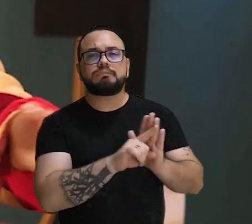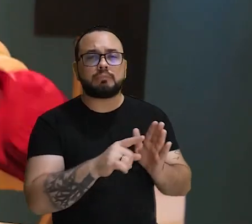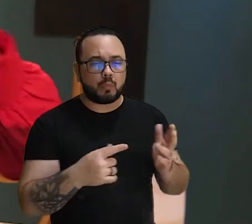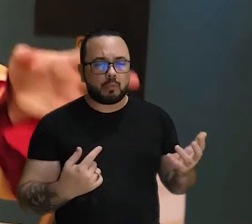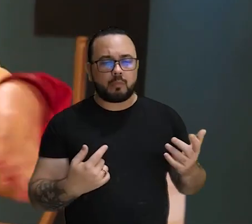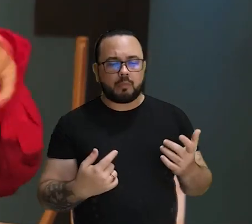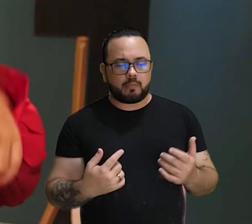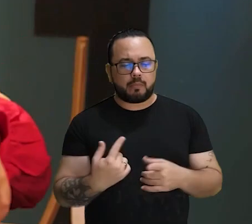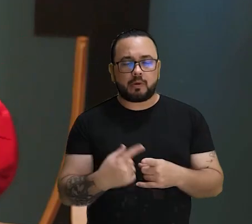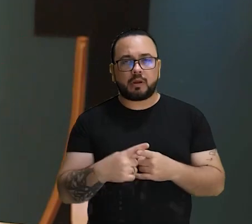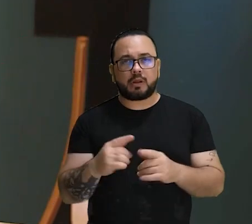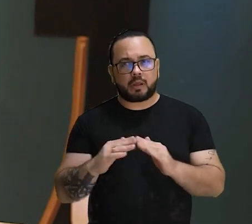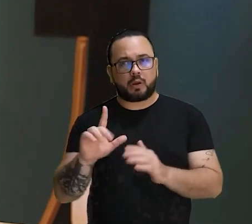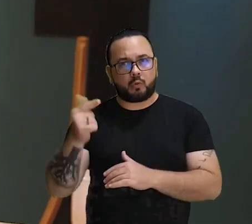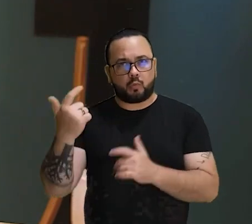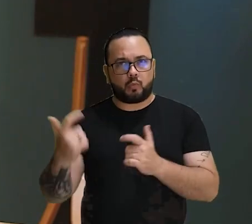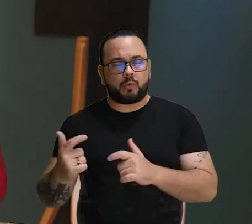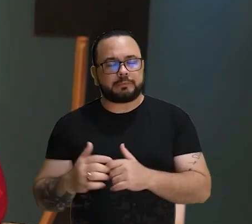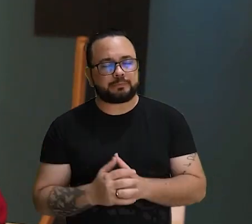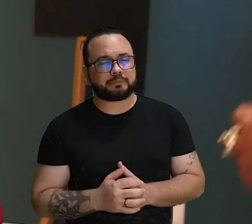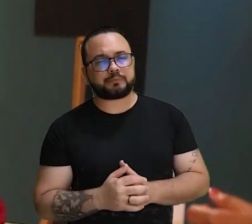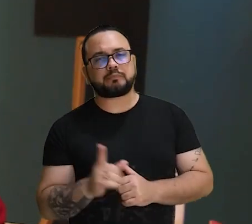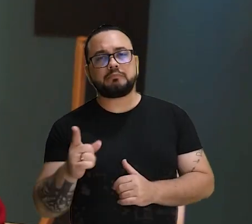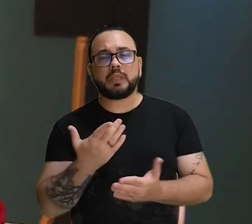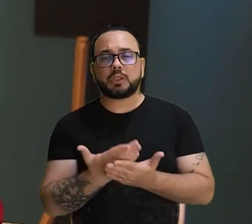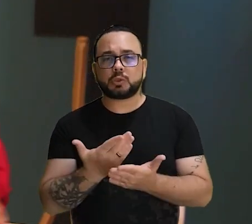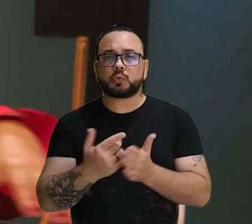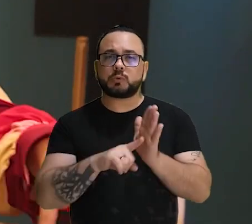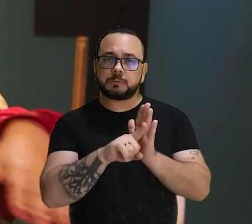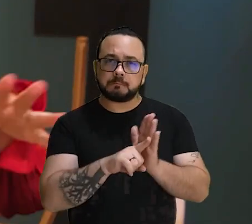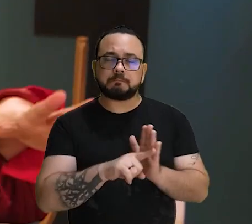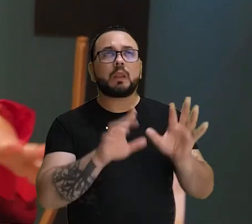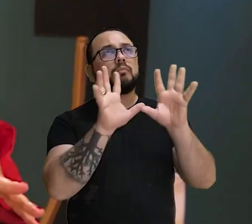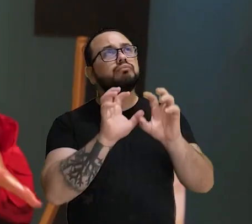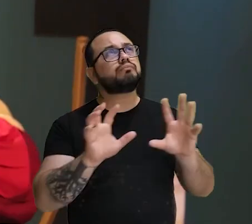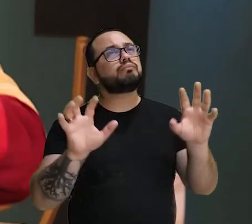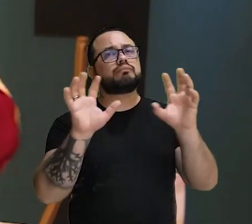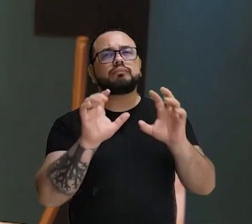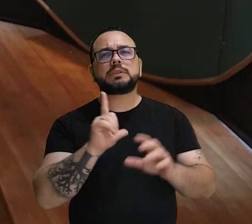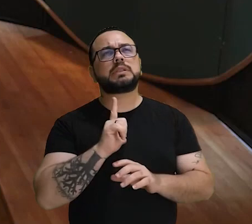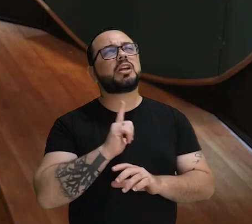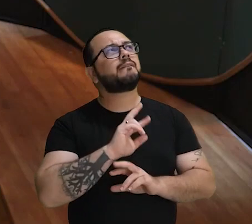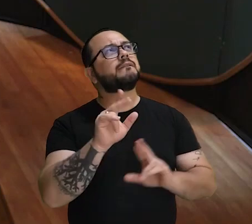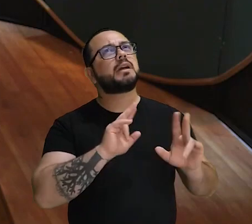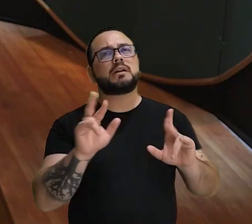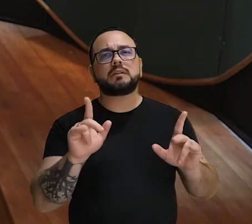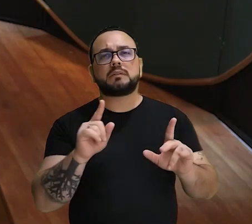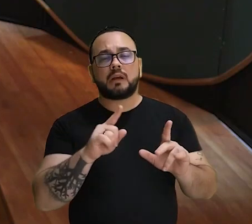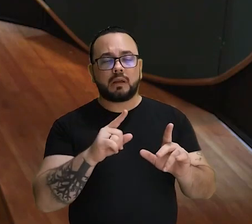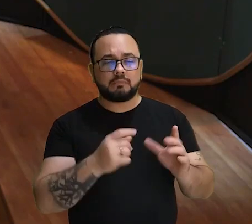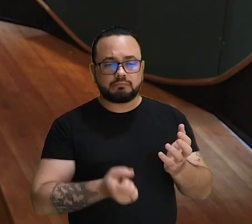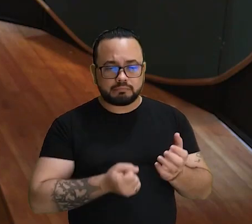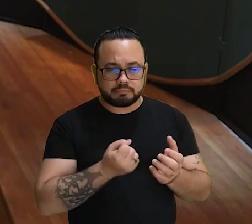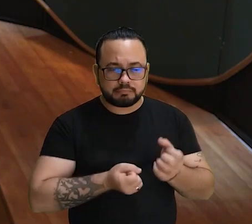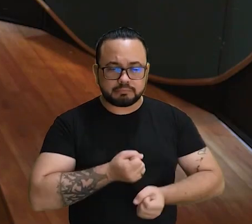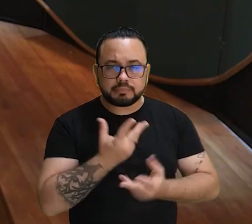galegos de música, é que ele mora na Galícia agora, mas ele é basco. Estudo galego de nuvens. E aí existem vários tipos de nuvens. E aí ele